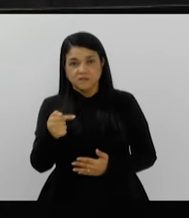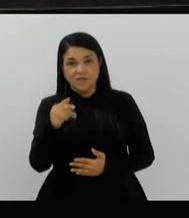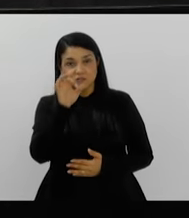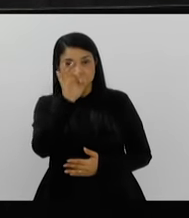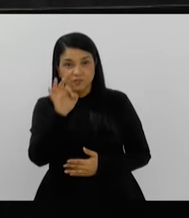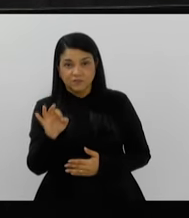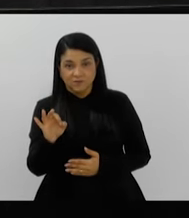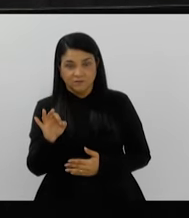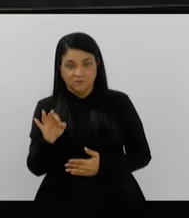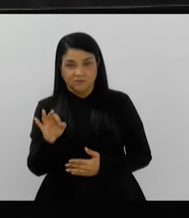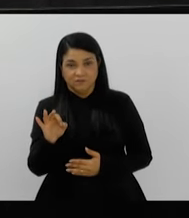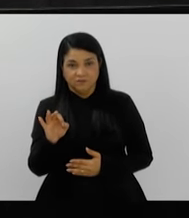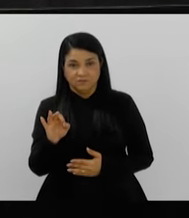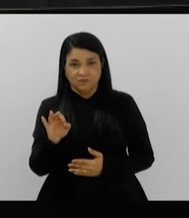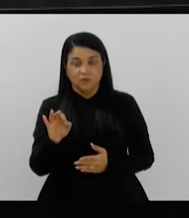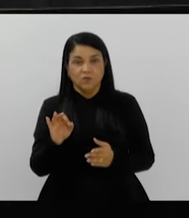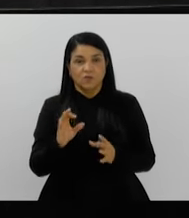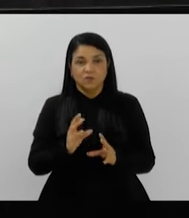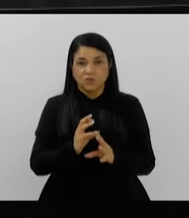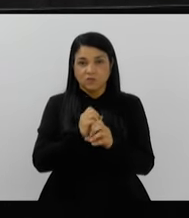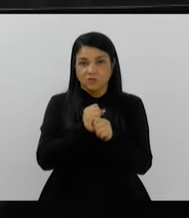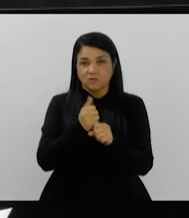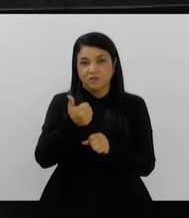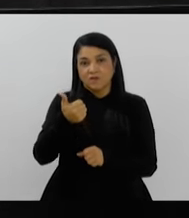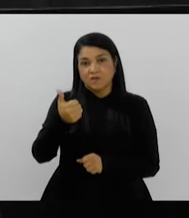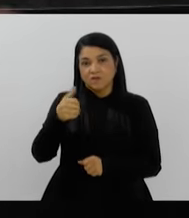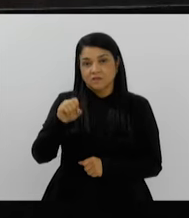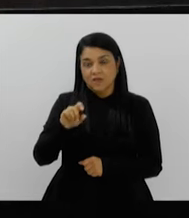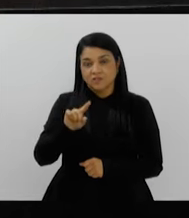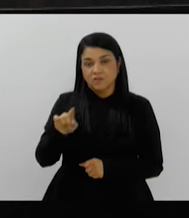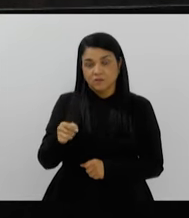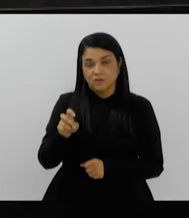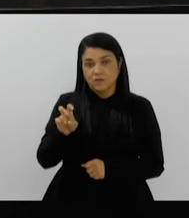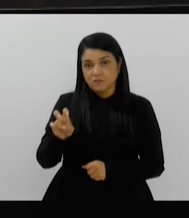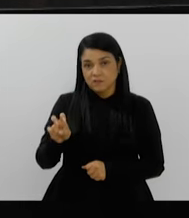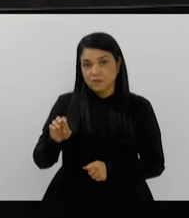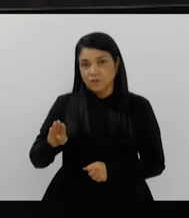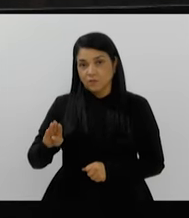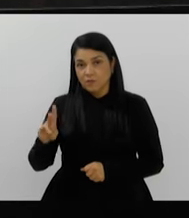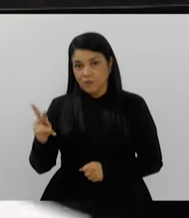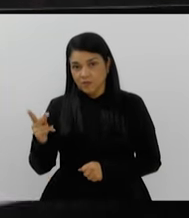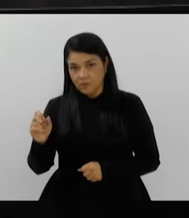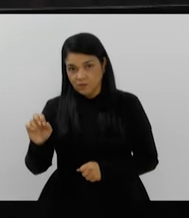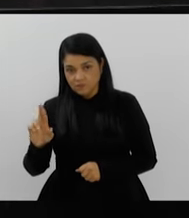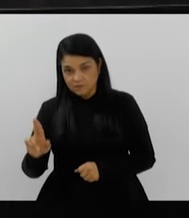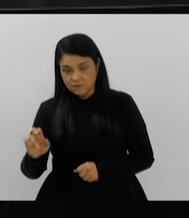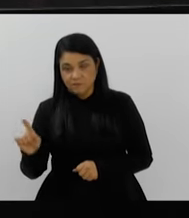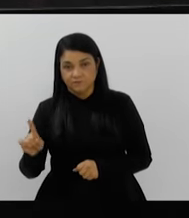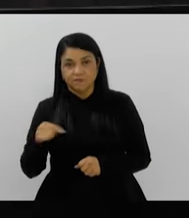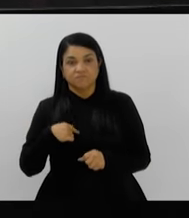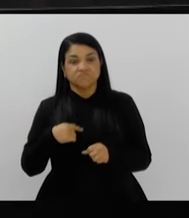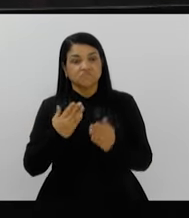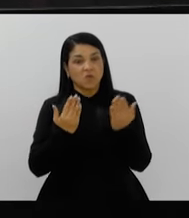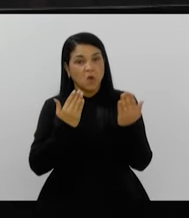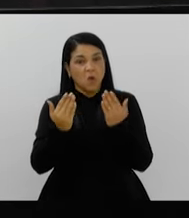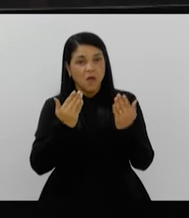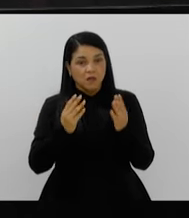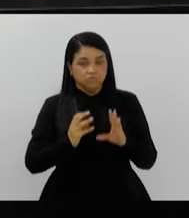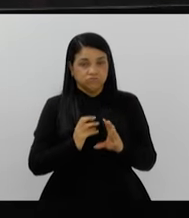6,27%, chegando ao total de 10,5 bi em comparação com o orçamento previsto